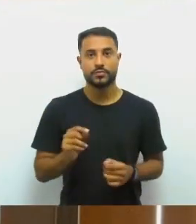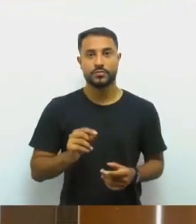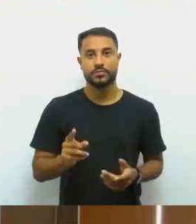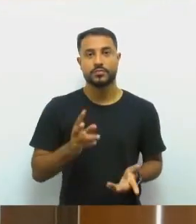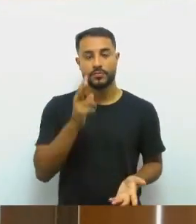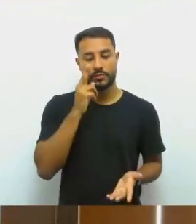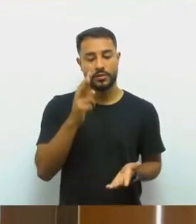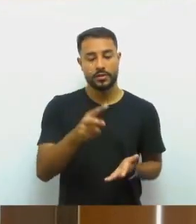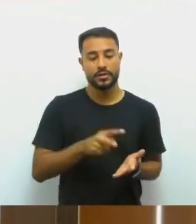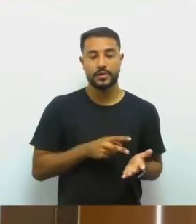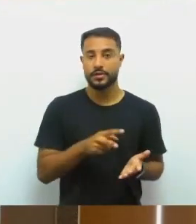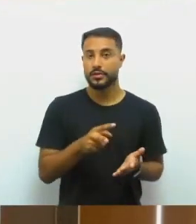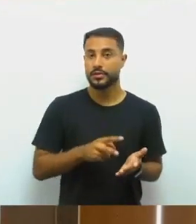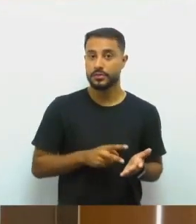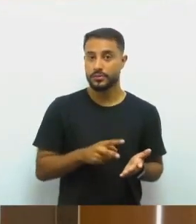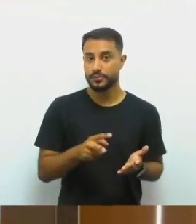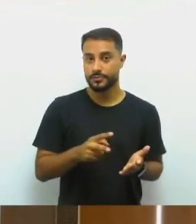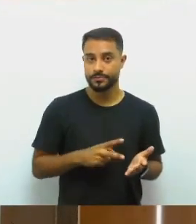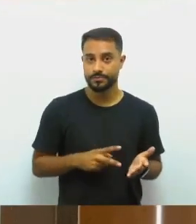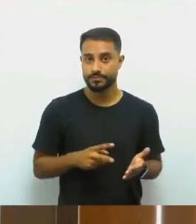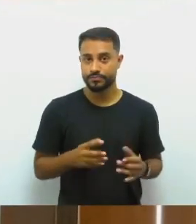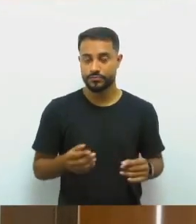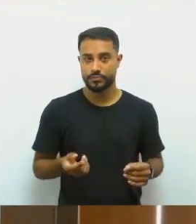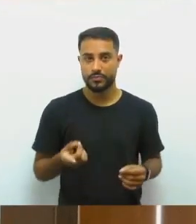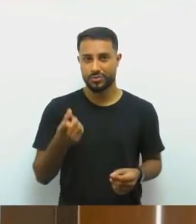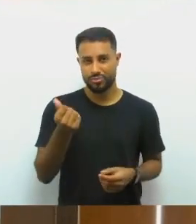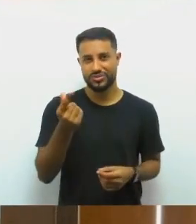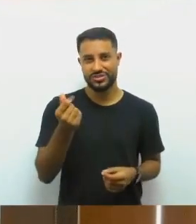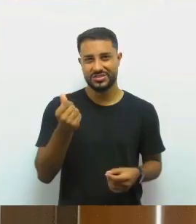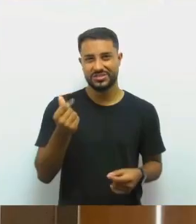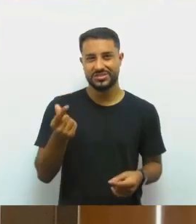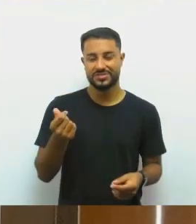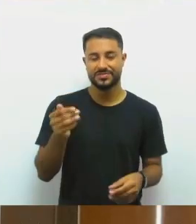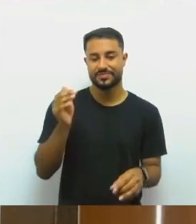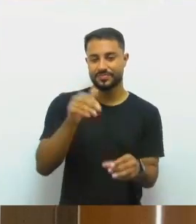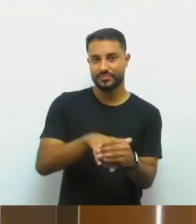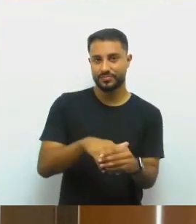para 2025, com vistas a redimensionar